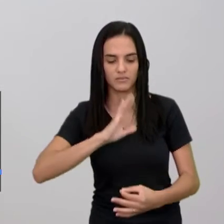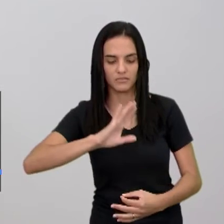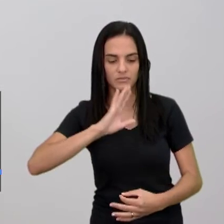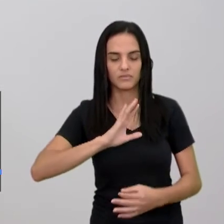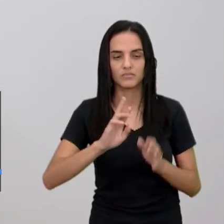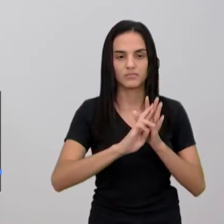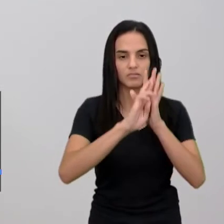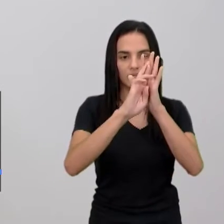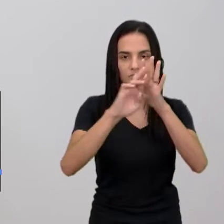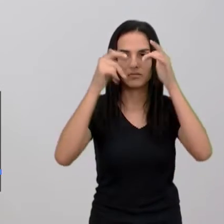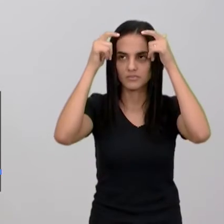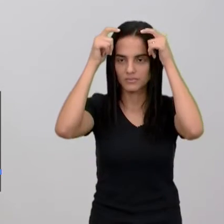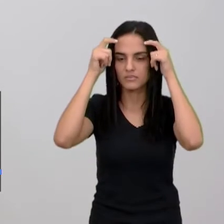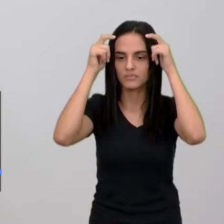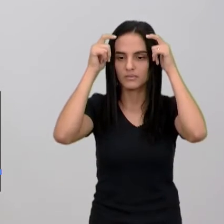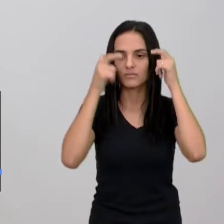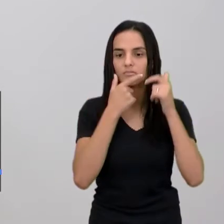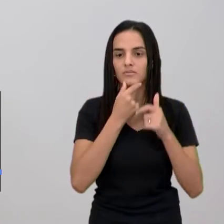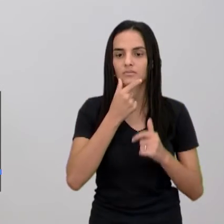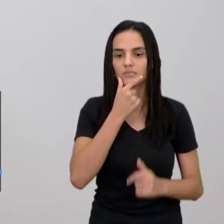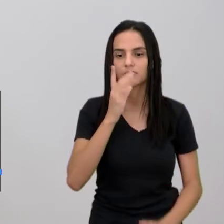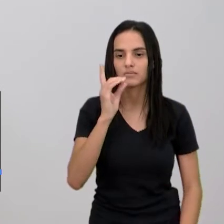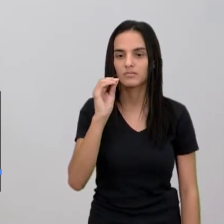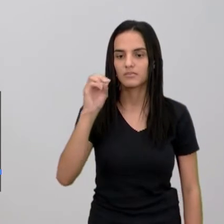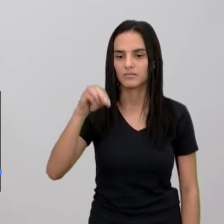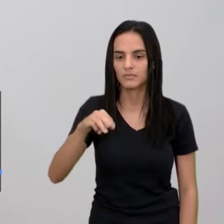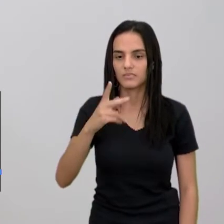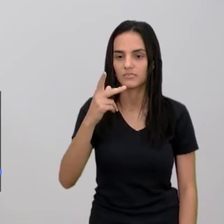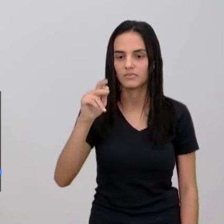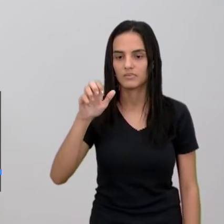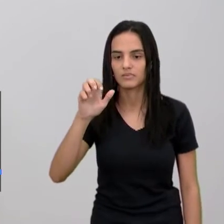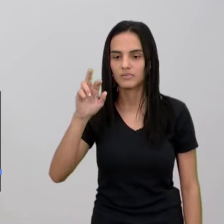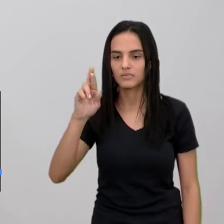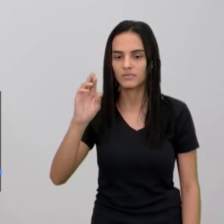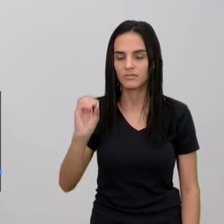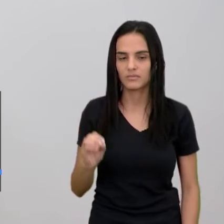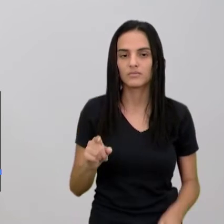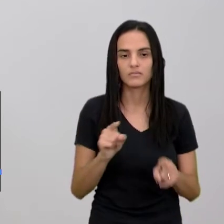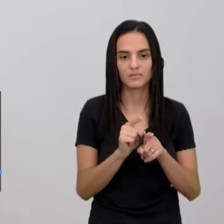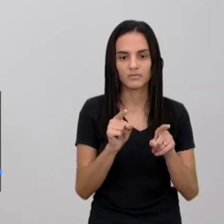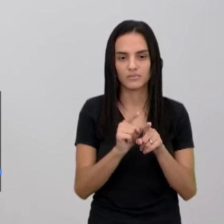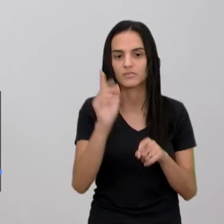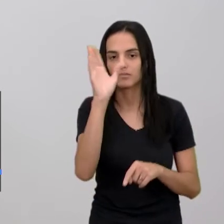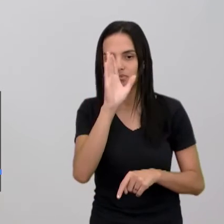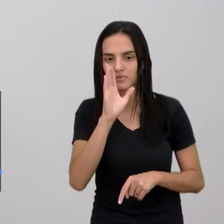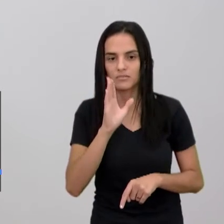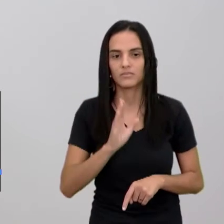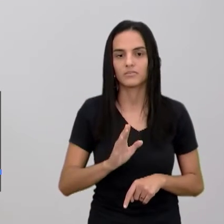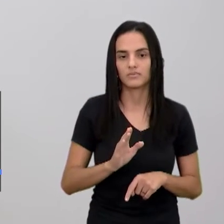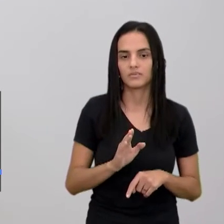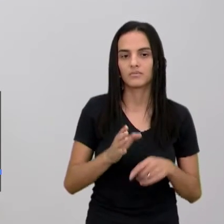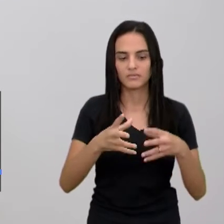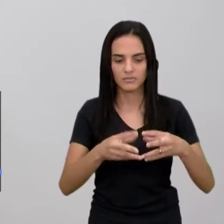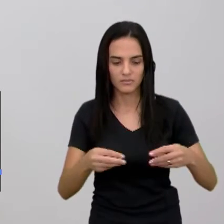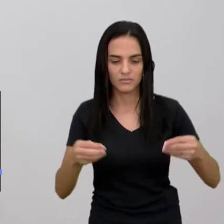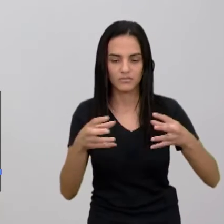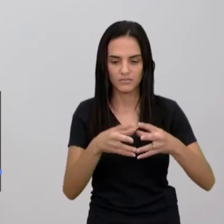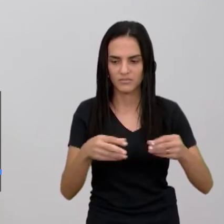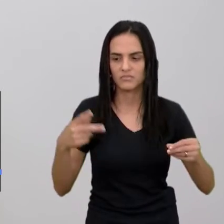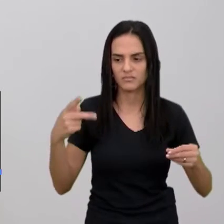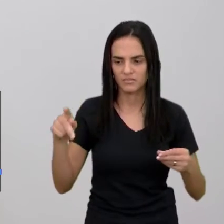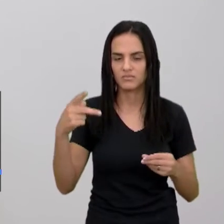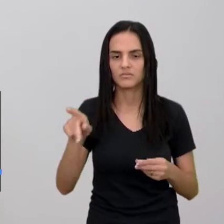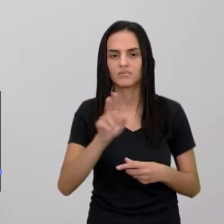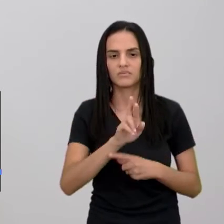pelo príncipe regente Dom Pedro, e pelas elites brasileiras, que eram grandes proprietários de terra, latifundiários